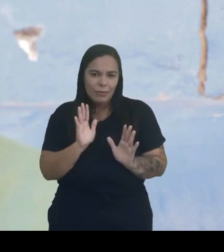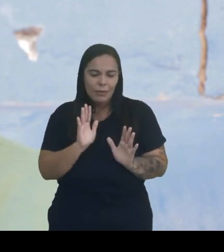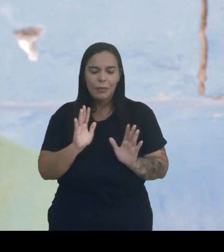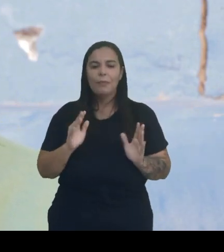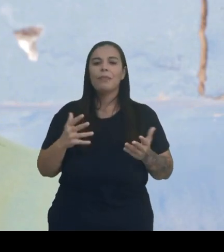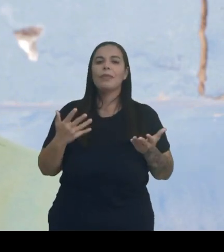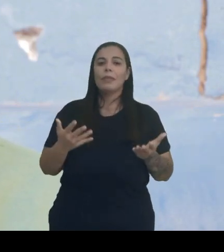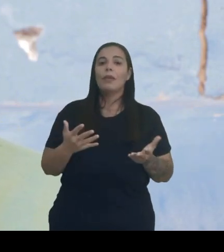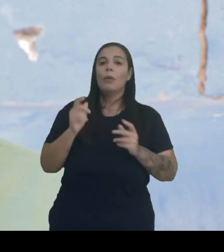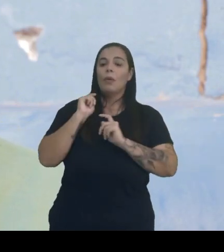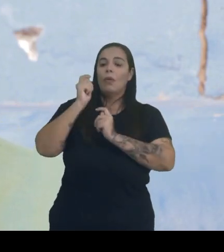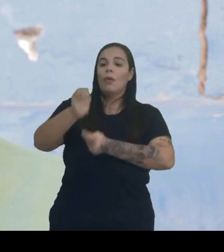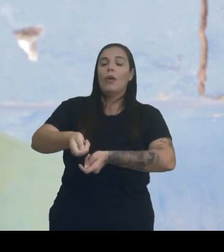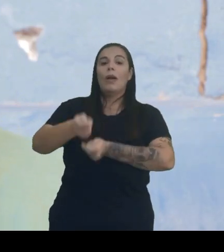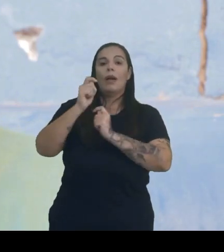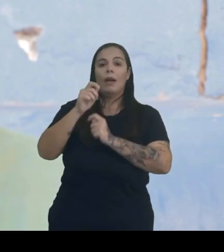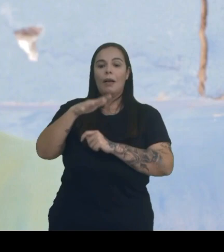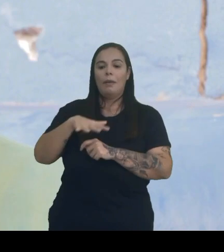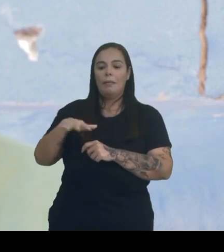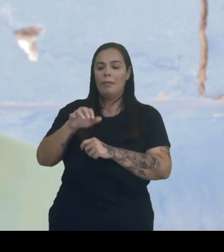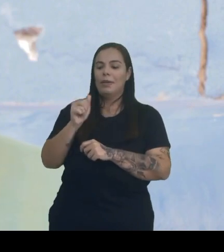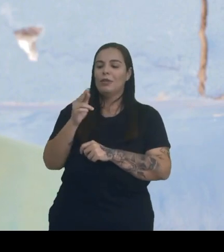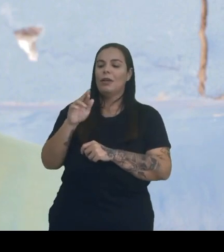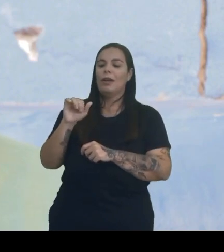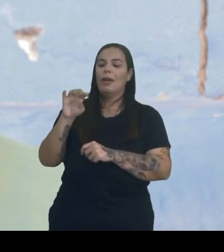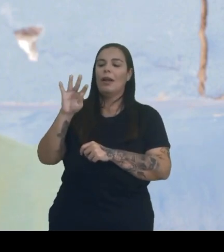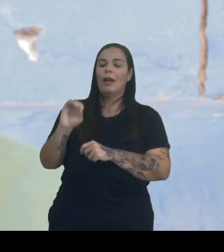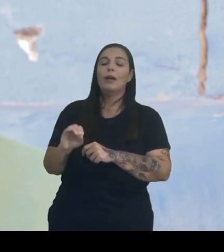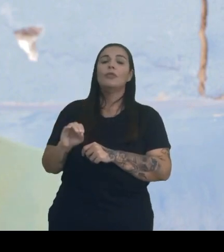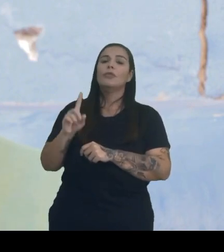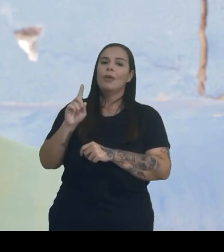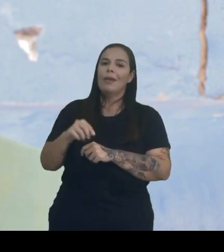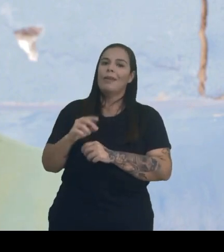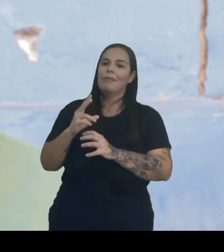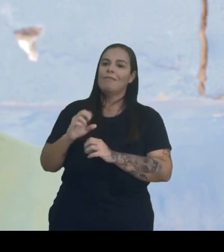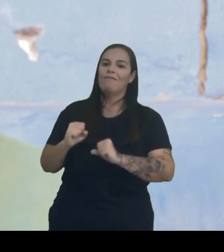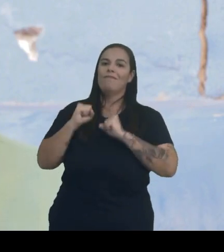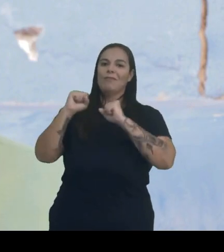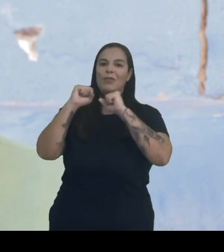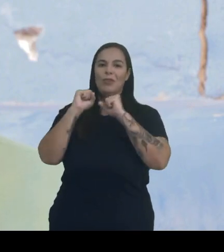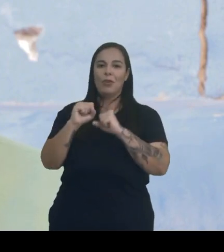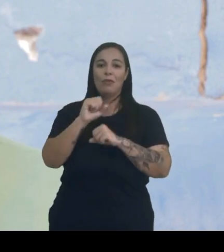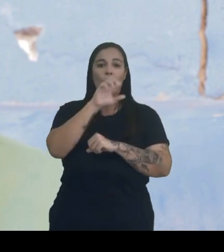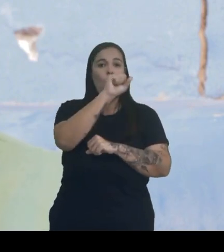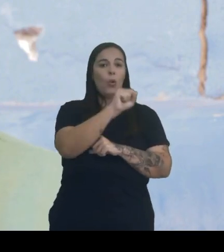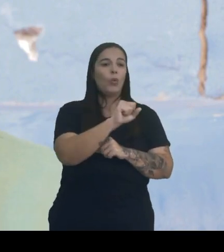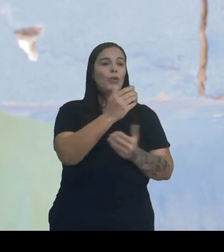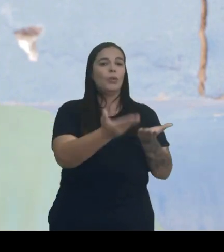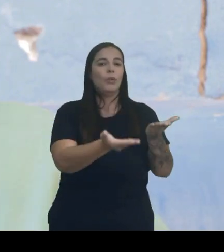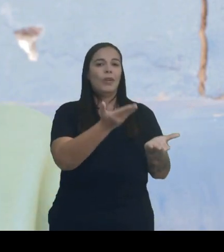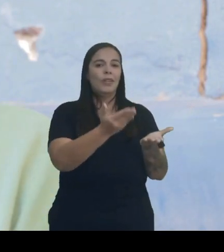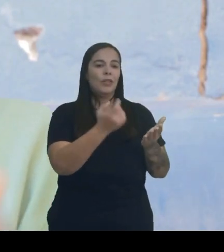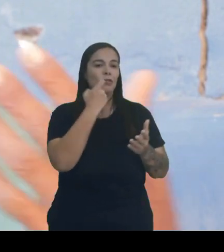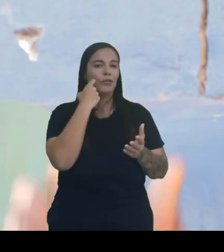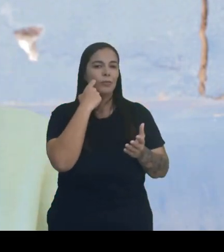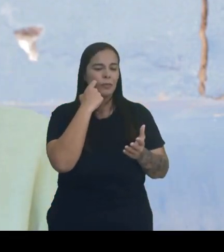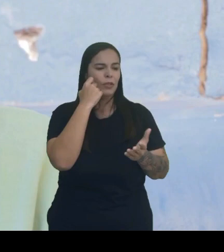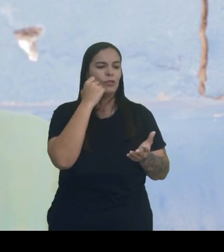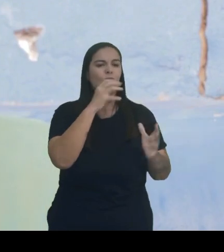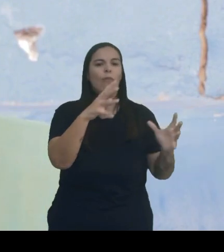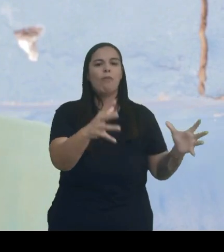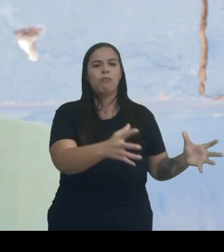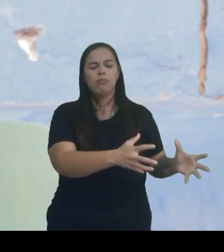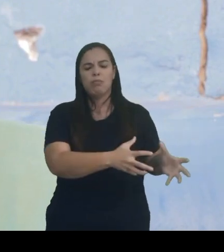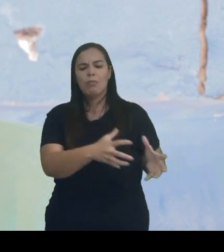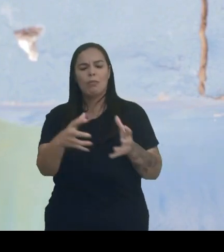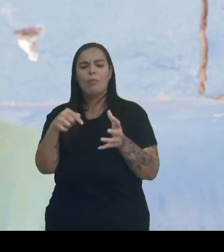a pesca de arrasto, ela era poderosa. Ela matava 8 mil quilos de peixe, 10 mil quilos de peixe. Mas bom, como é que puxava isso para cima? Não